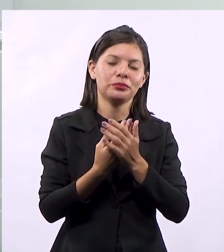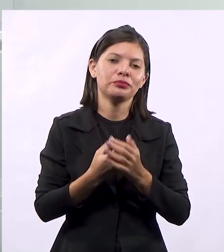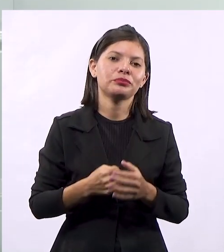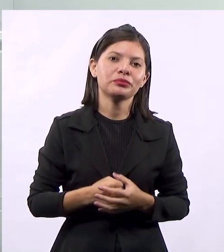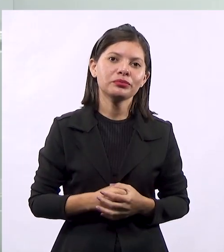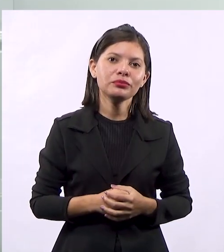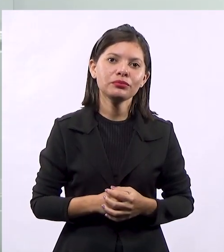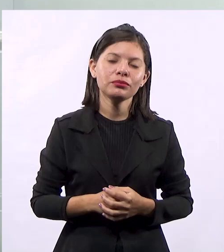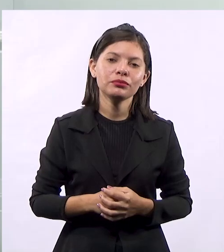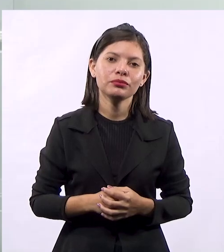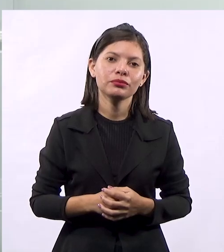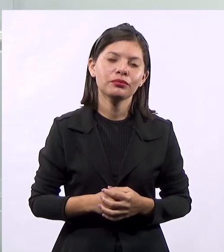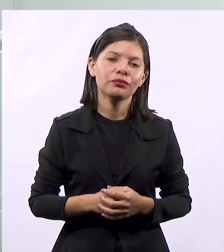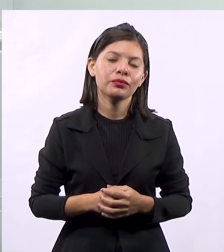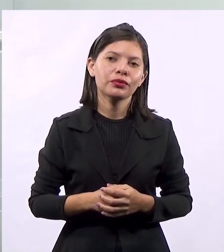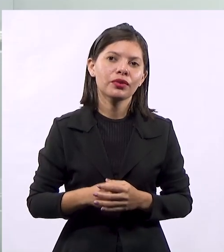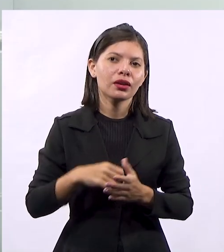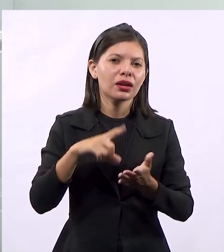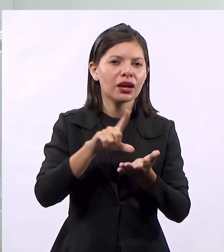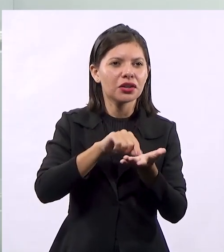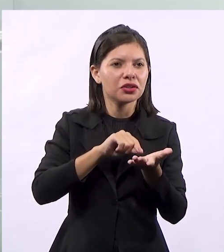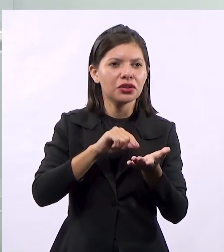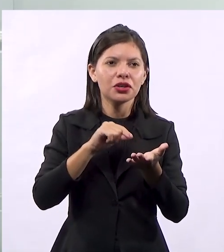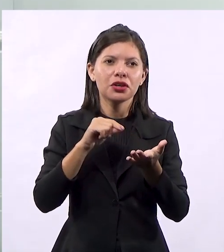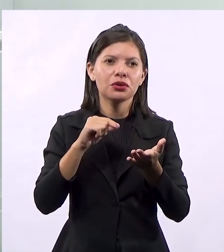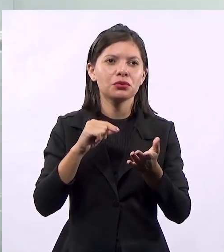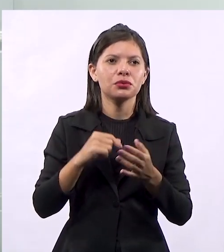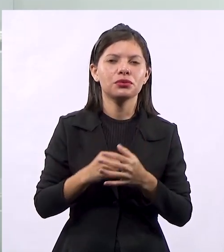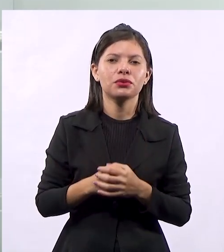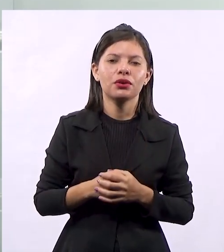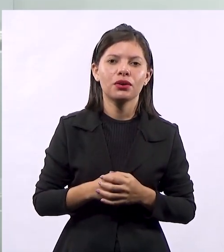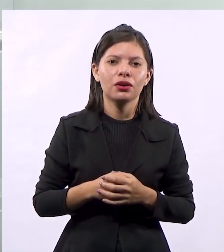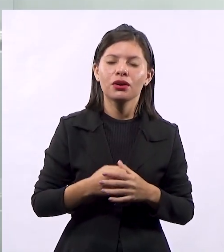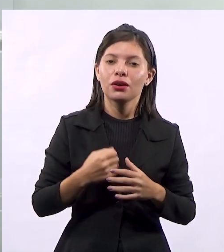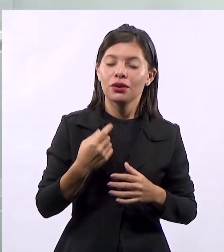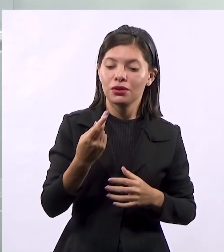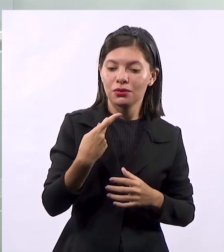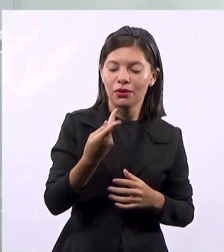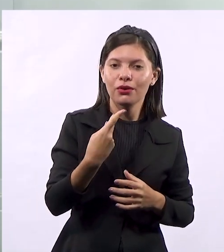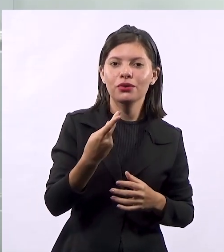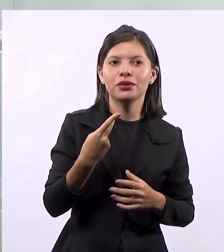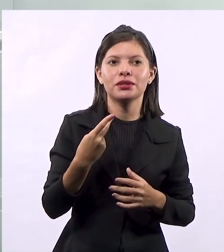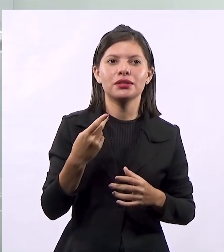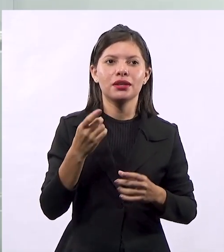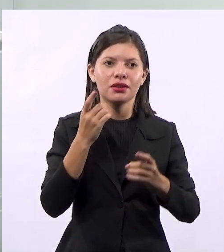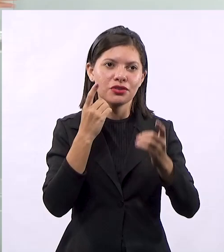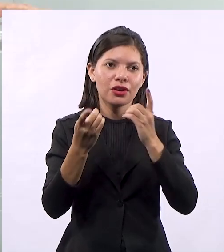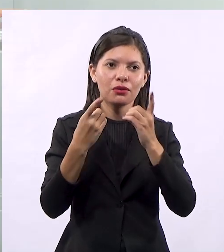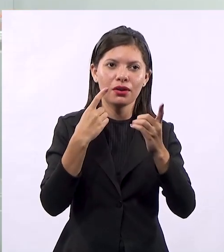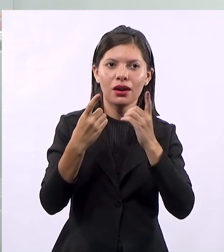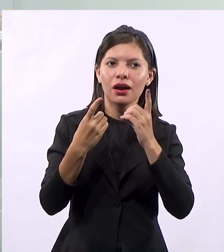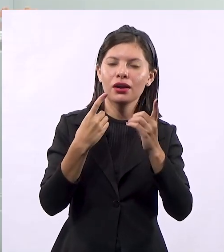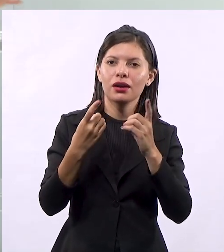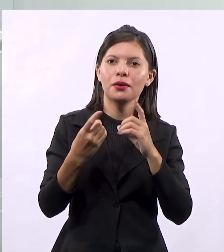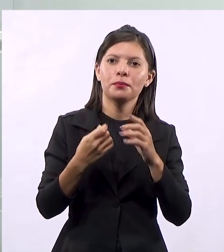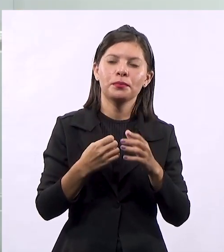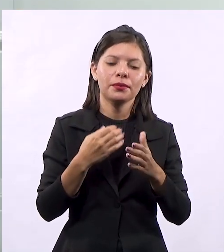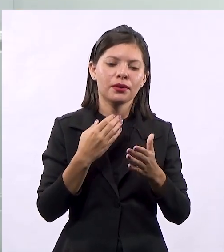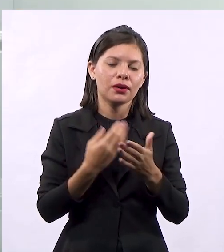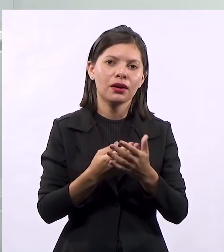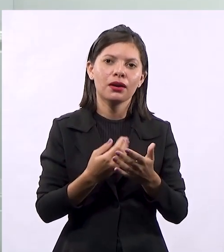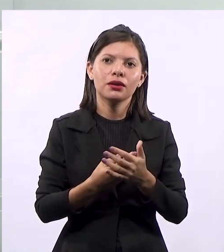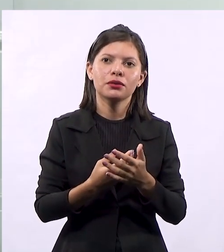a educação, né? Existem os outros artigos, nós vamos discutir esses outros artigos com detalhes. E